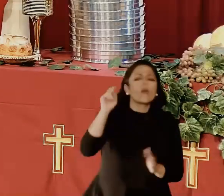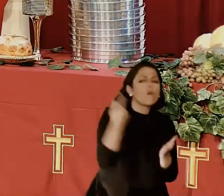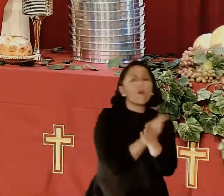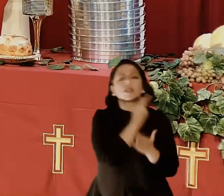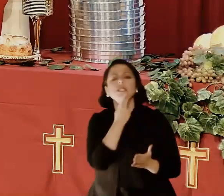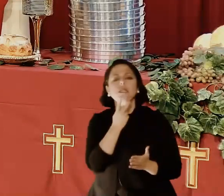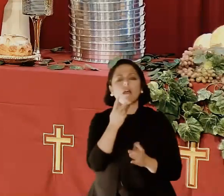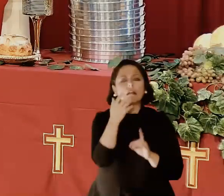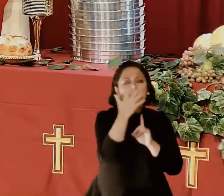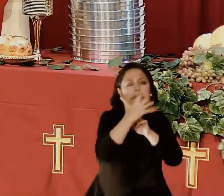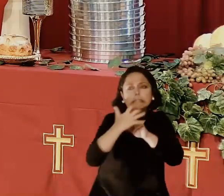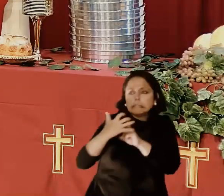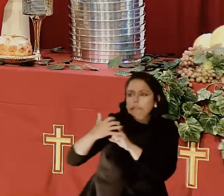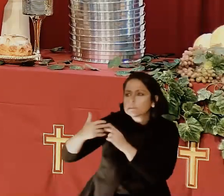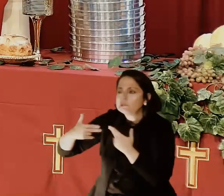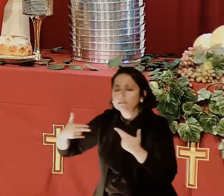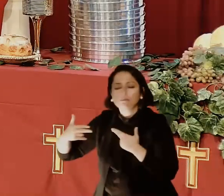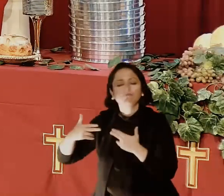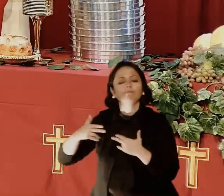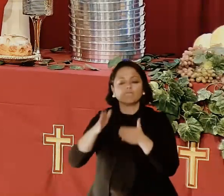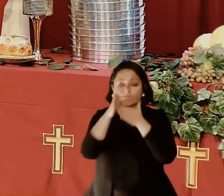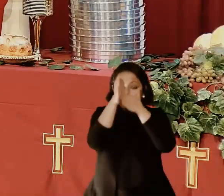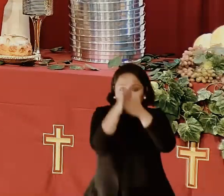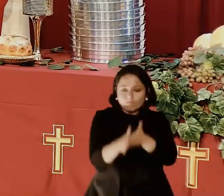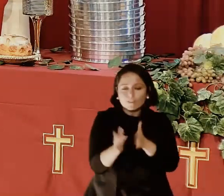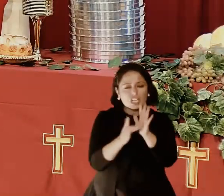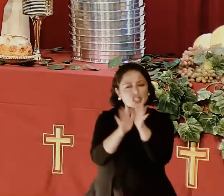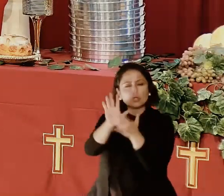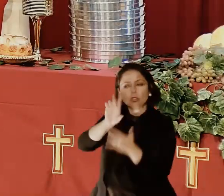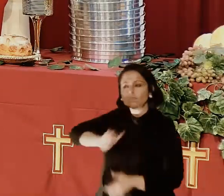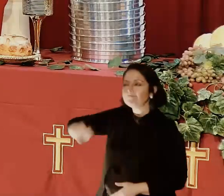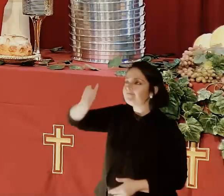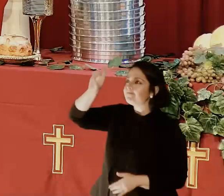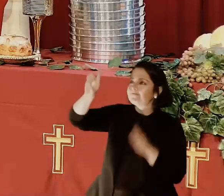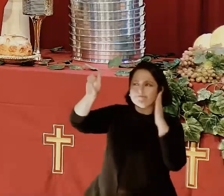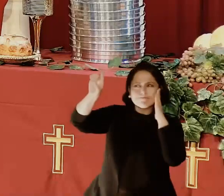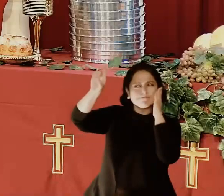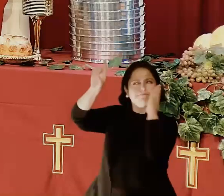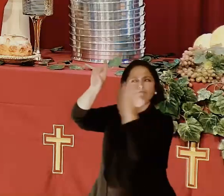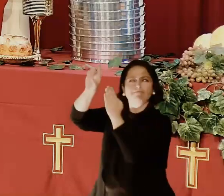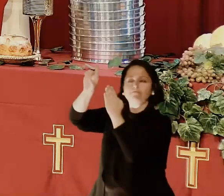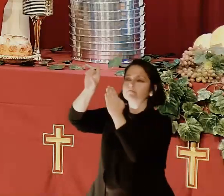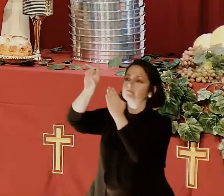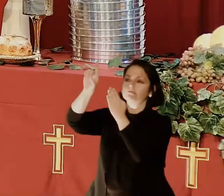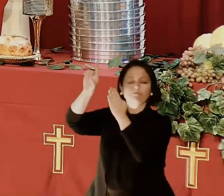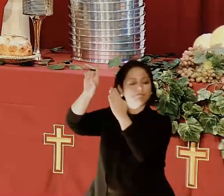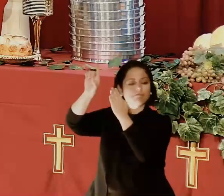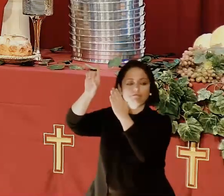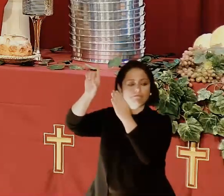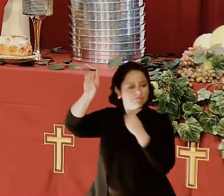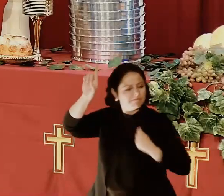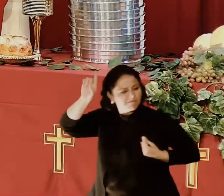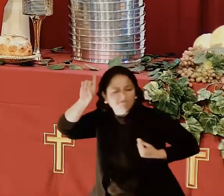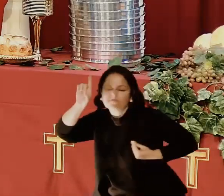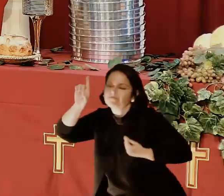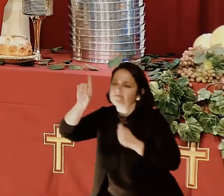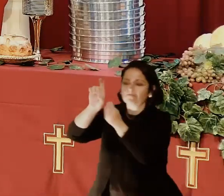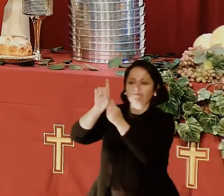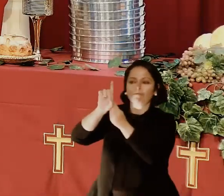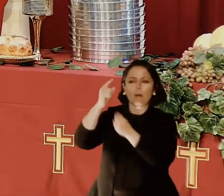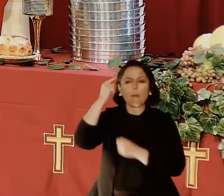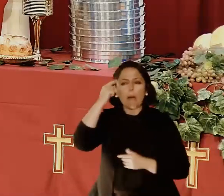Senhor, para o Senhor. Não olhe para o vento, para a onda do mar, para o que for que se levantar contra você. Não olhe para